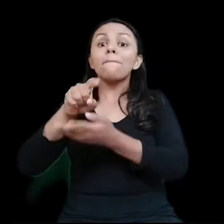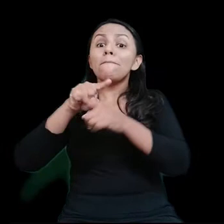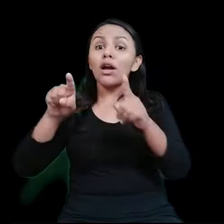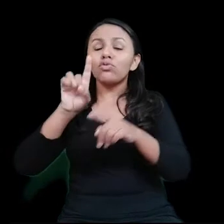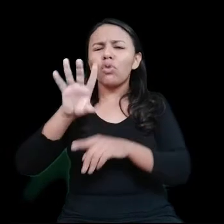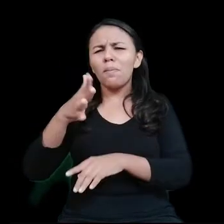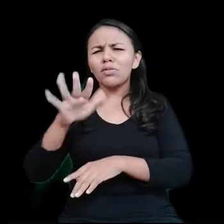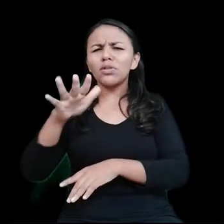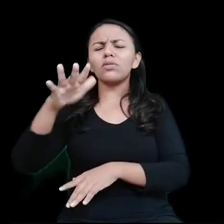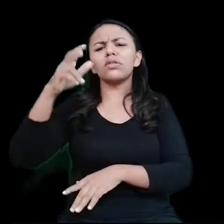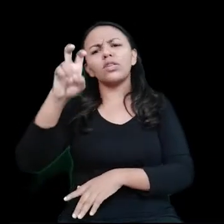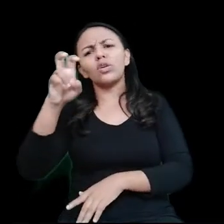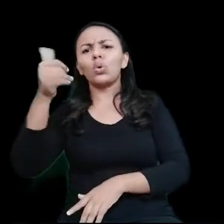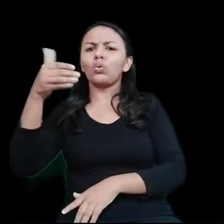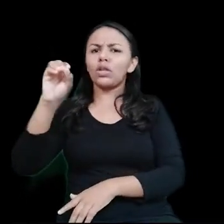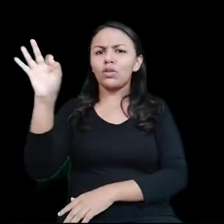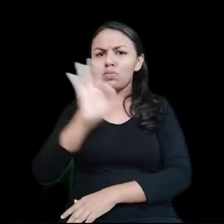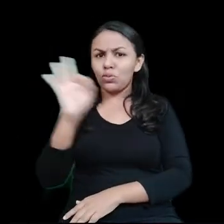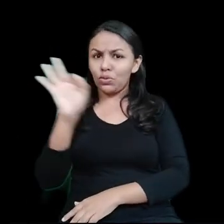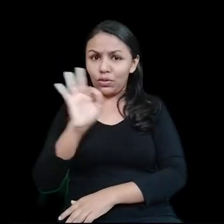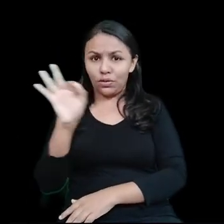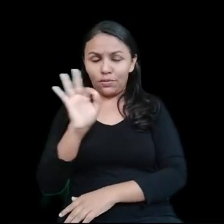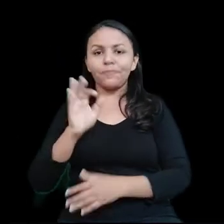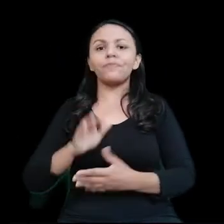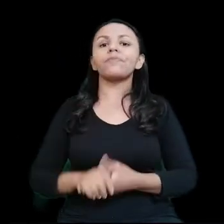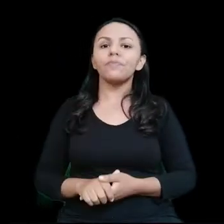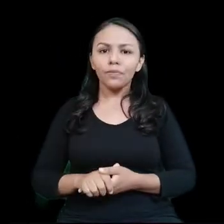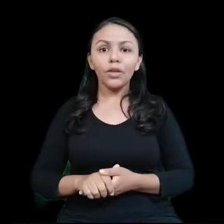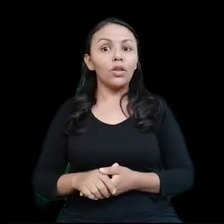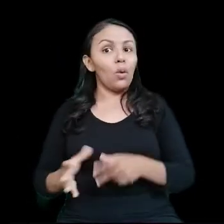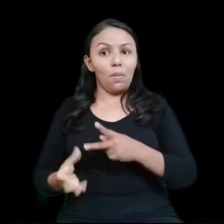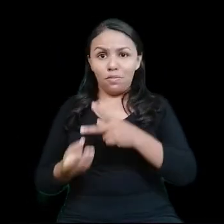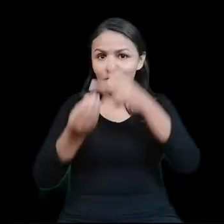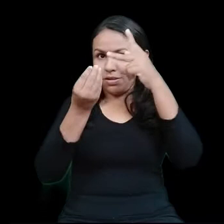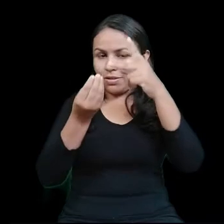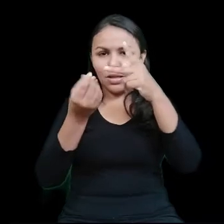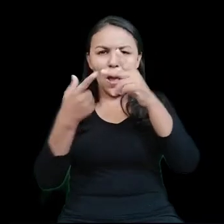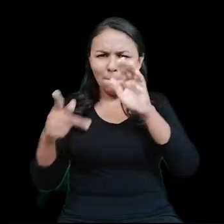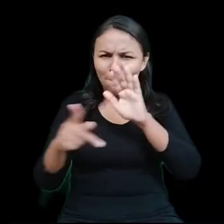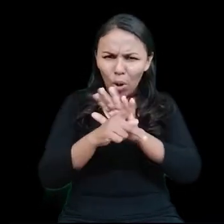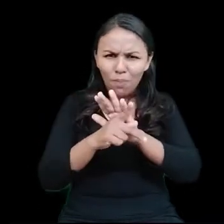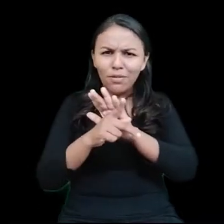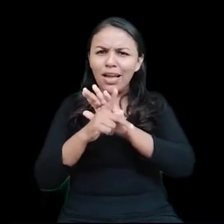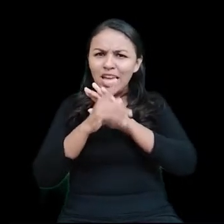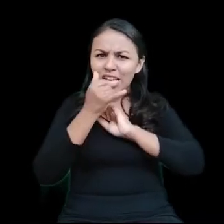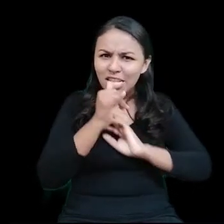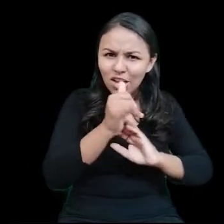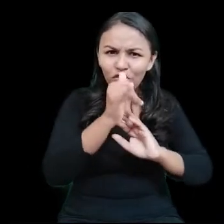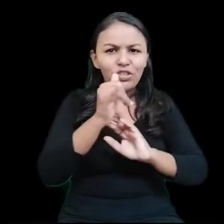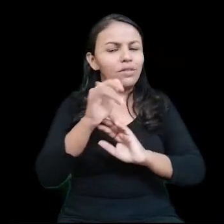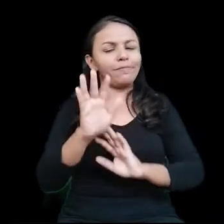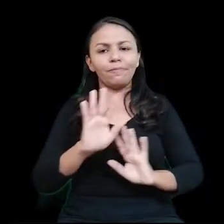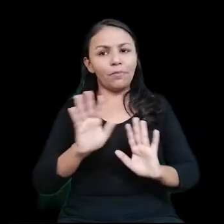energia em torno de 5 a 10% da sua estrutura. Proteína não é diretamente um